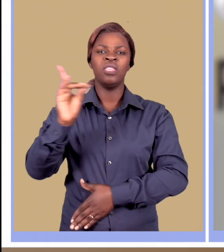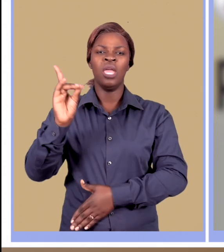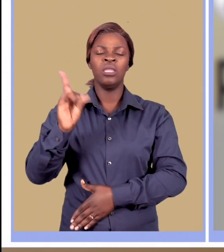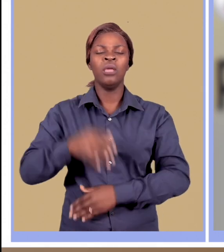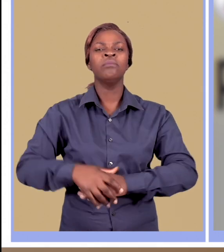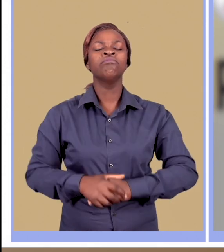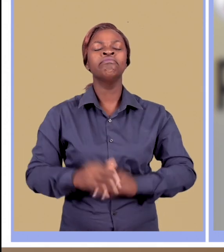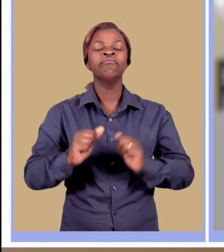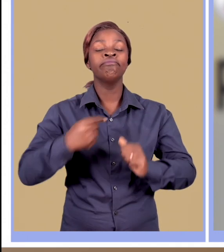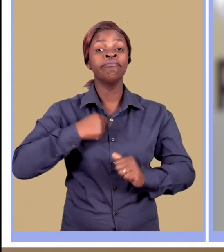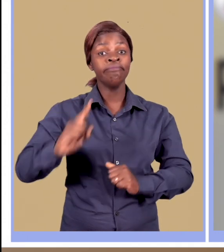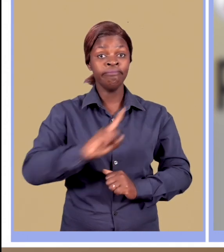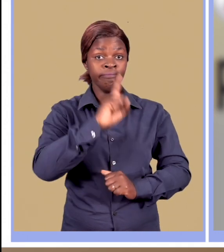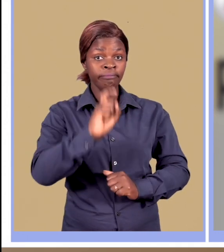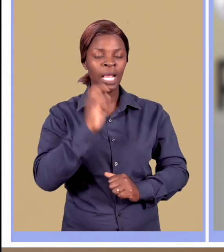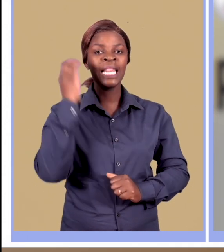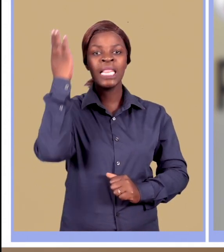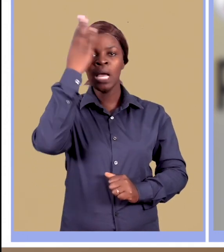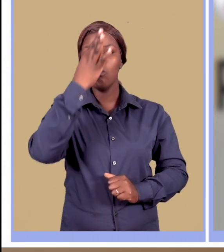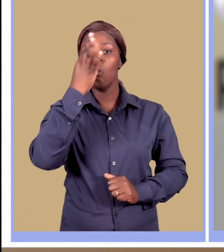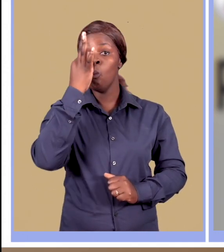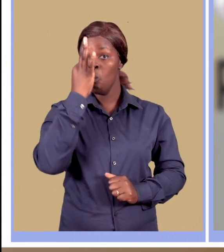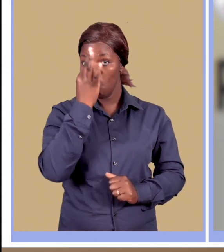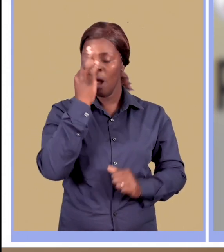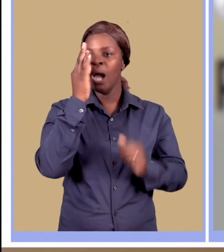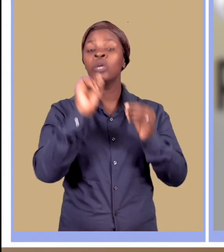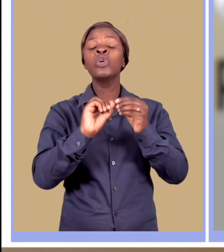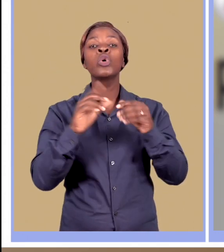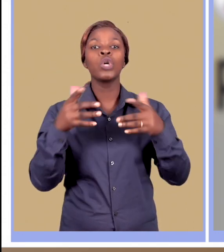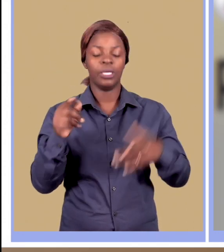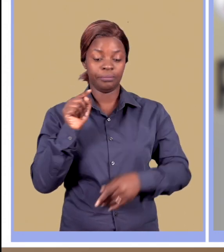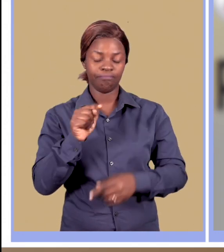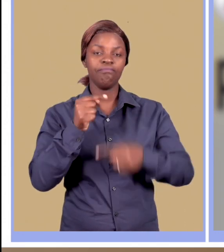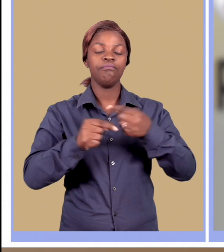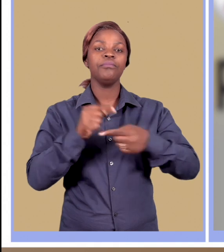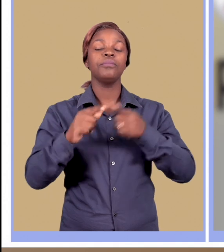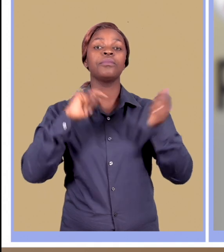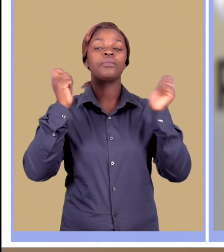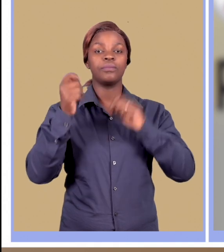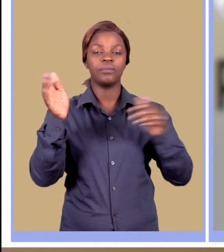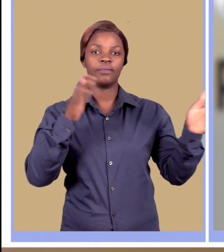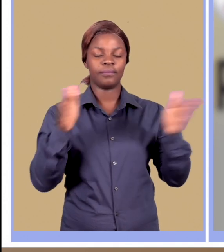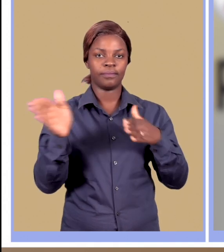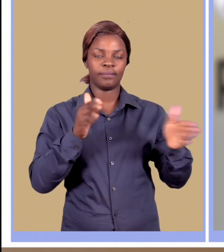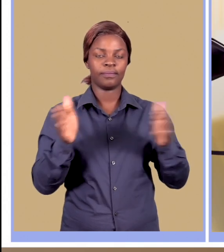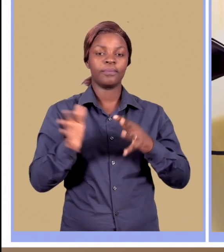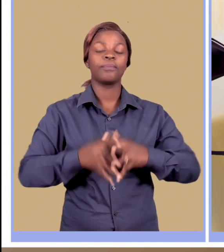em Nampula, o que é que tem se desenvolvido no âmbito deste projeto